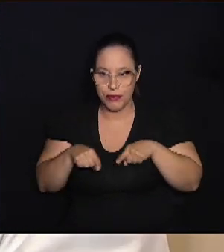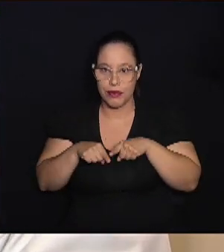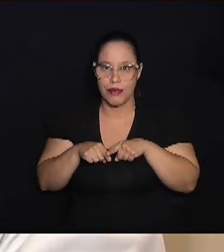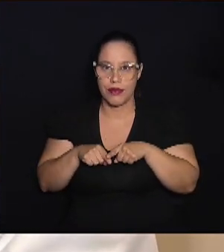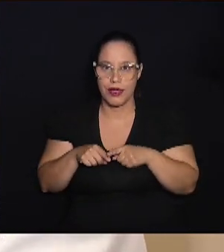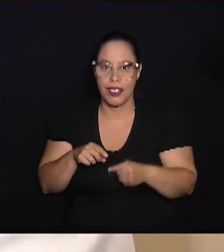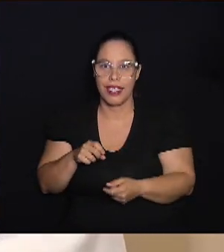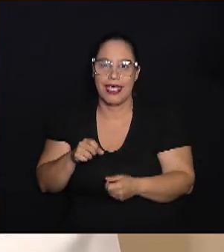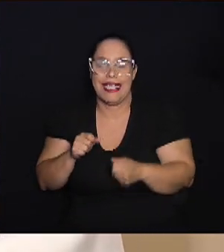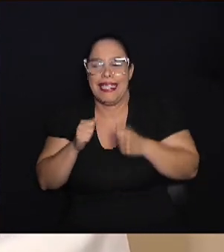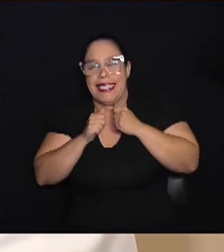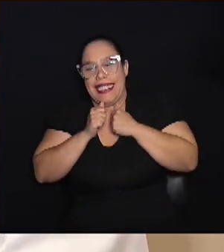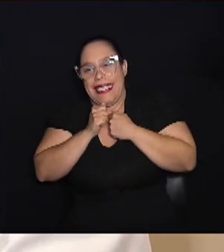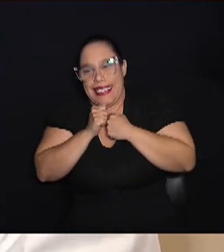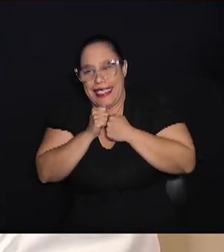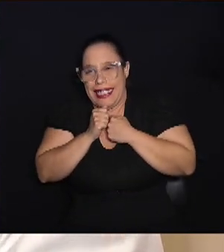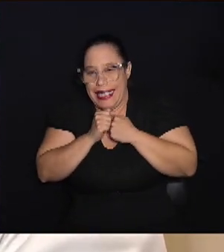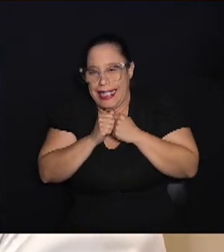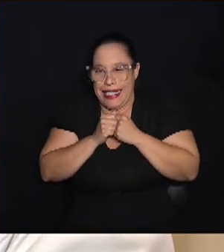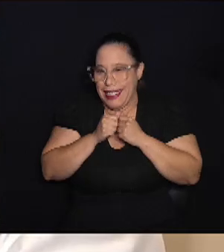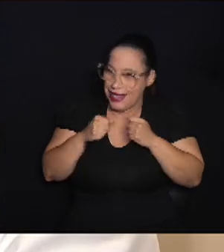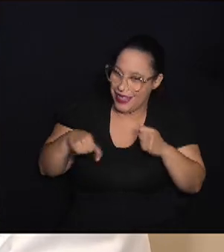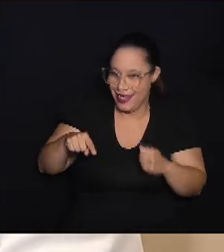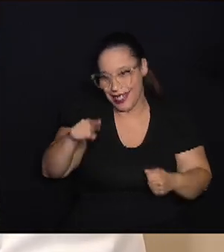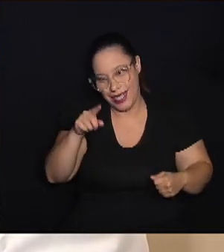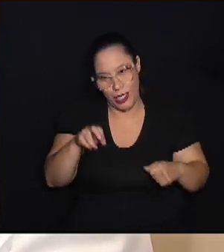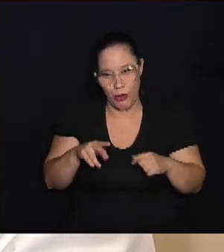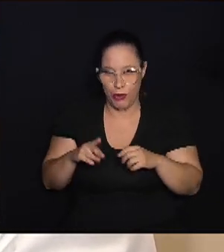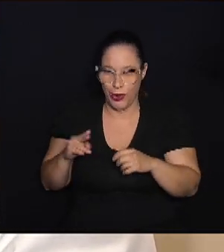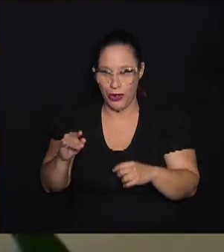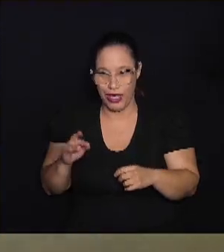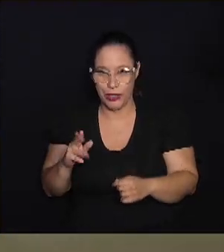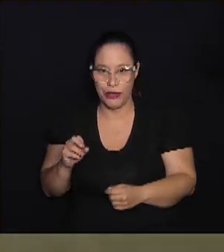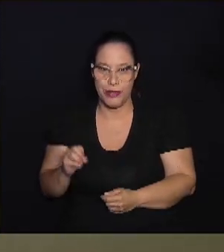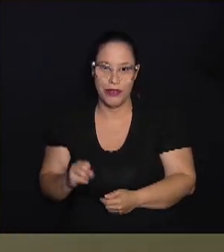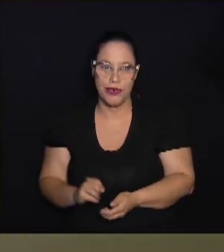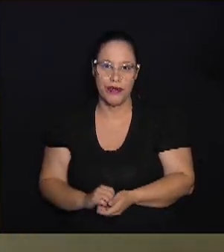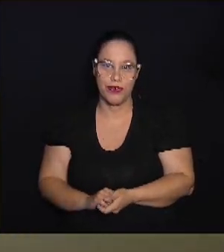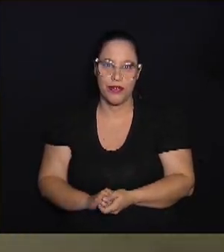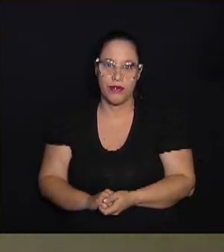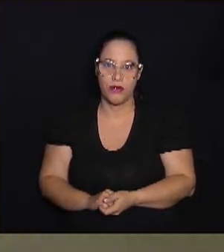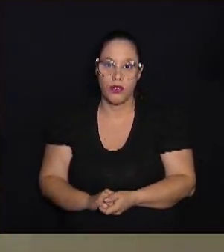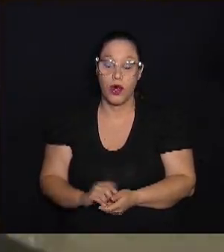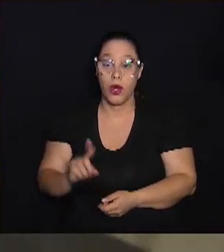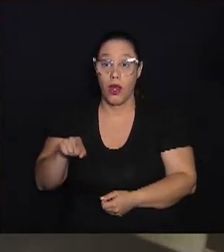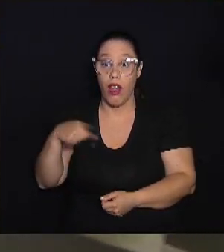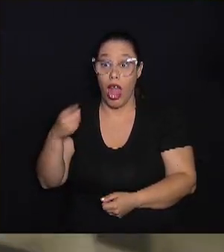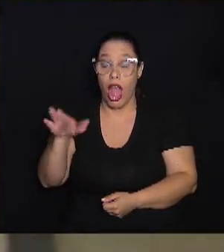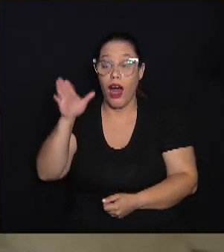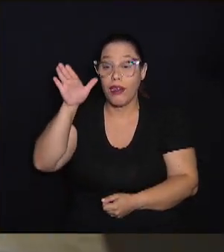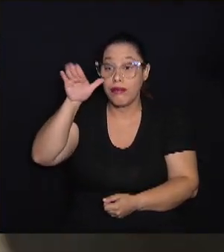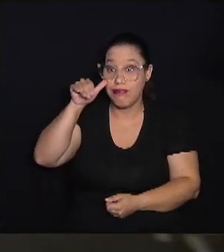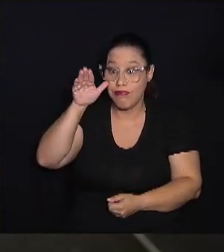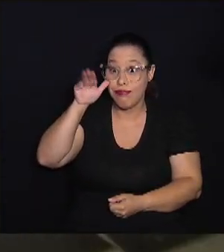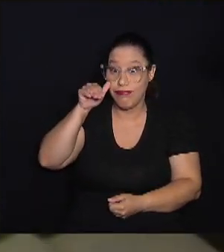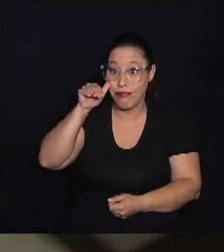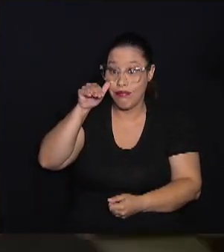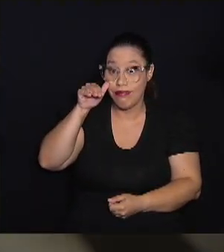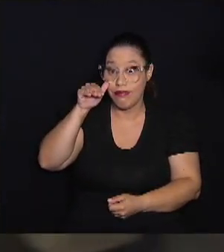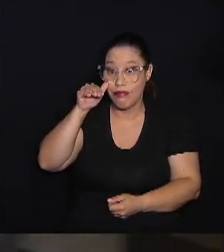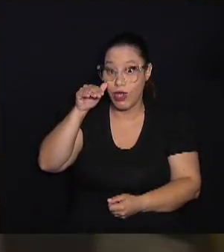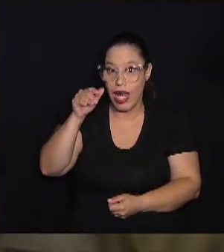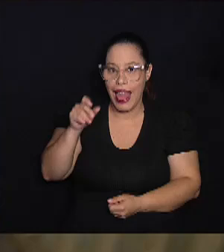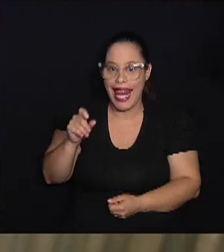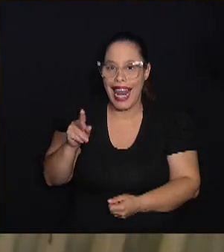tinham um pouco de receio de ir até o porão justamente por causa disso. E uma outra curiosidade: o